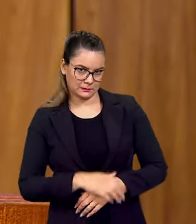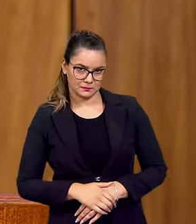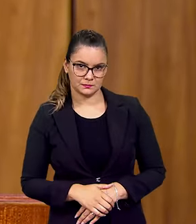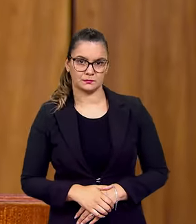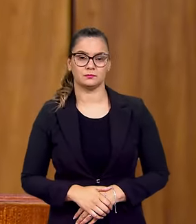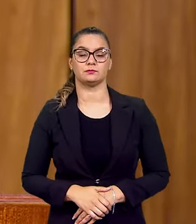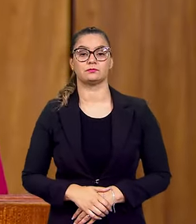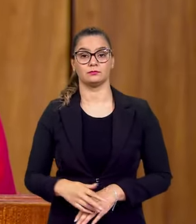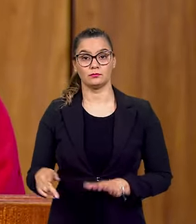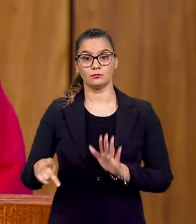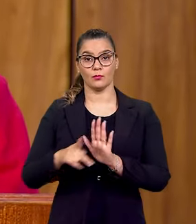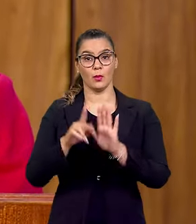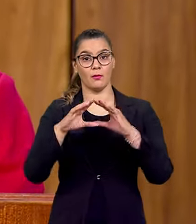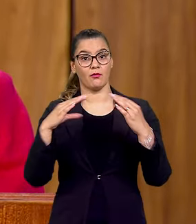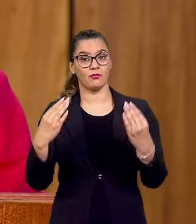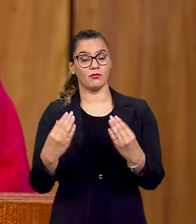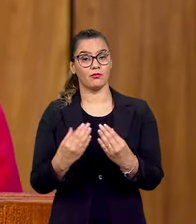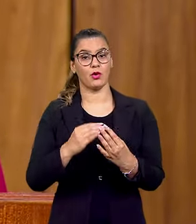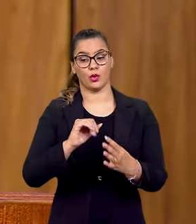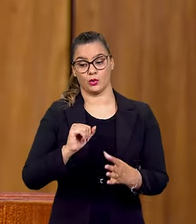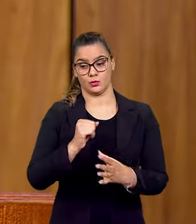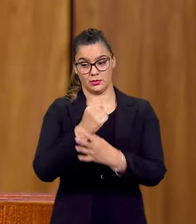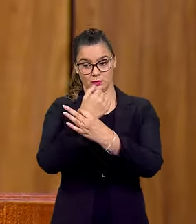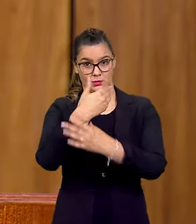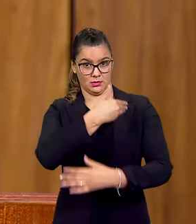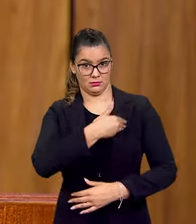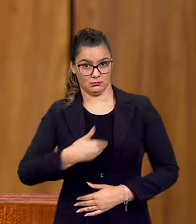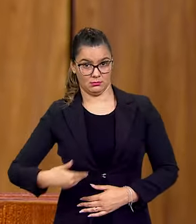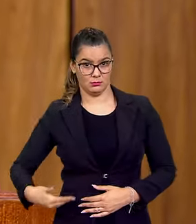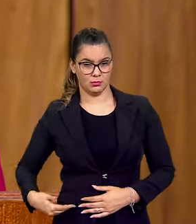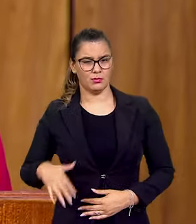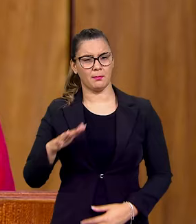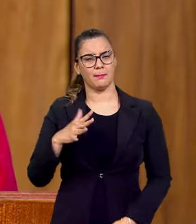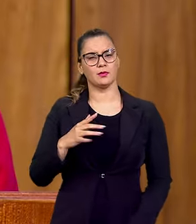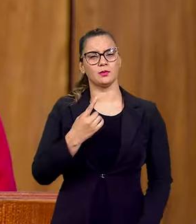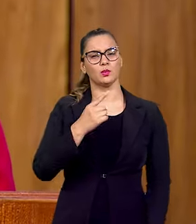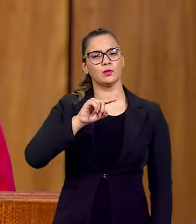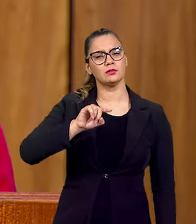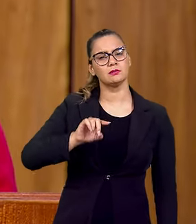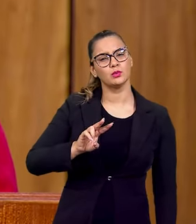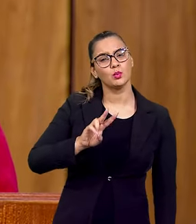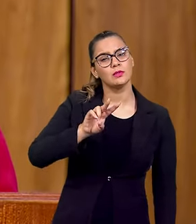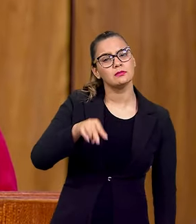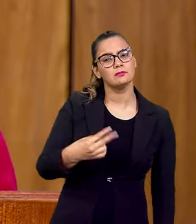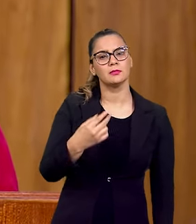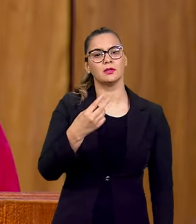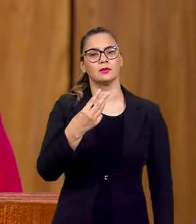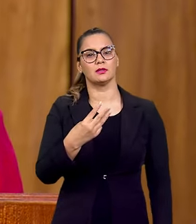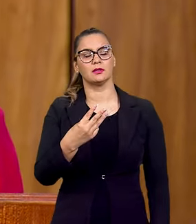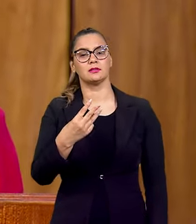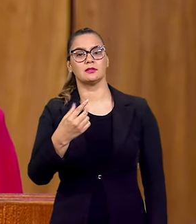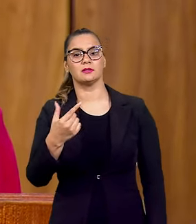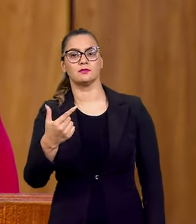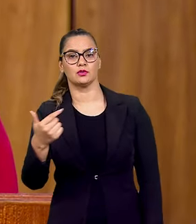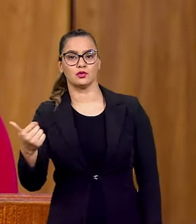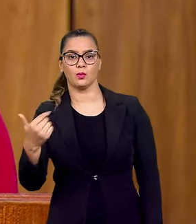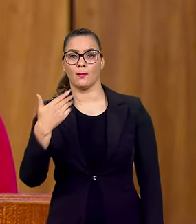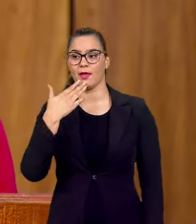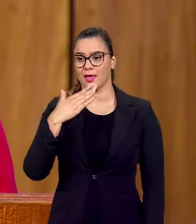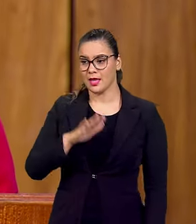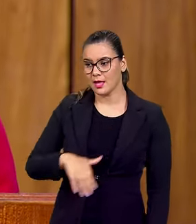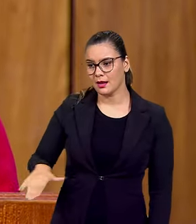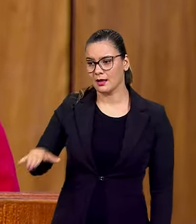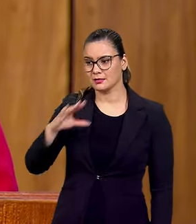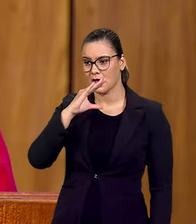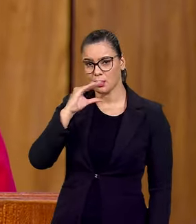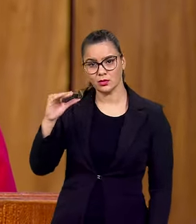negra. Segundo o próprio Fórum Brasileiro de Segurança Pública, cerca de 2.321